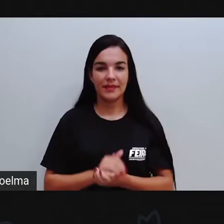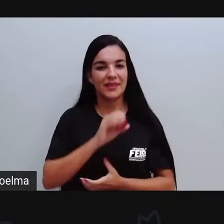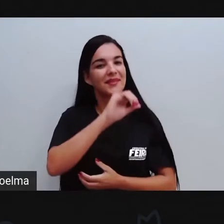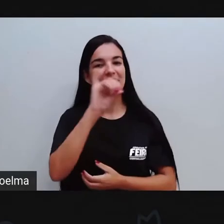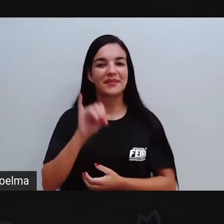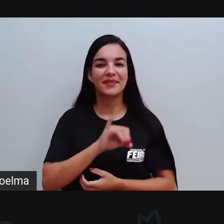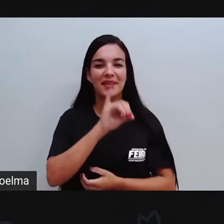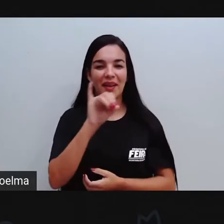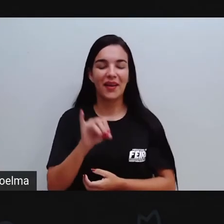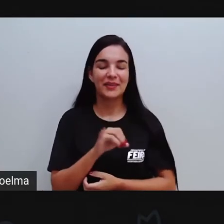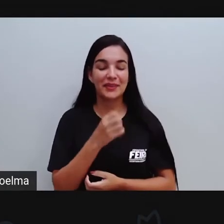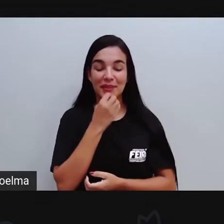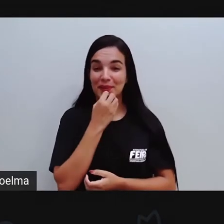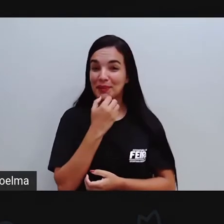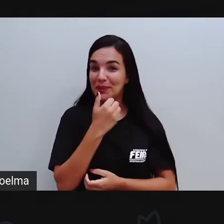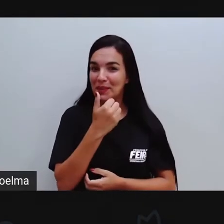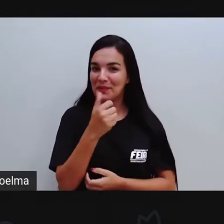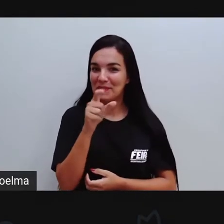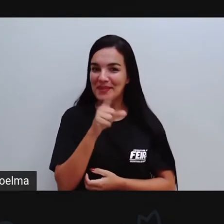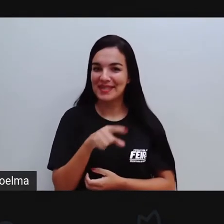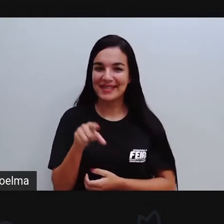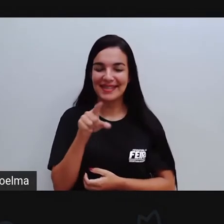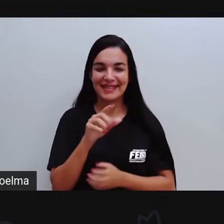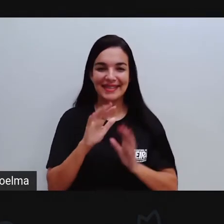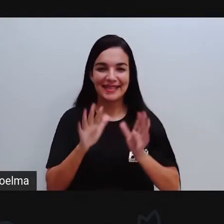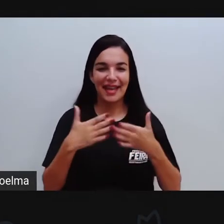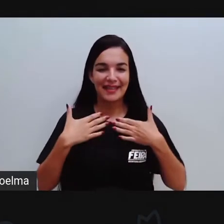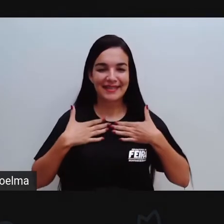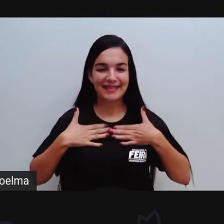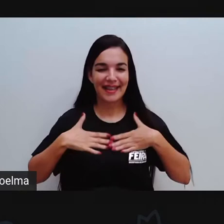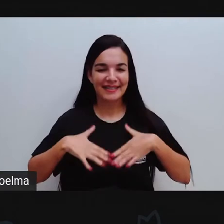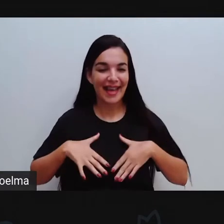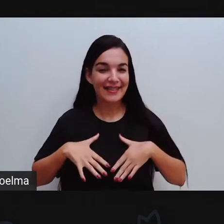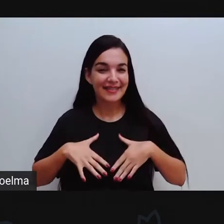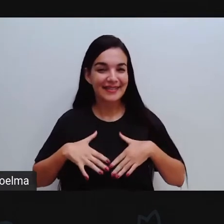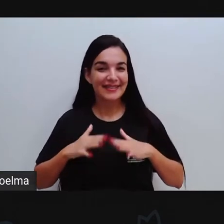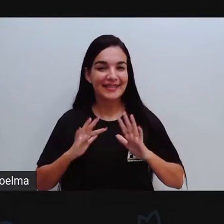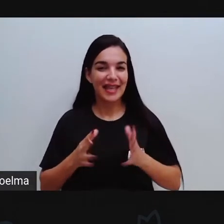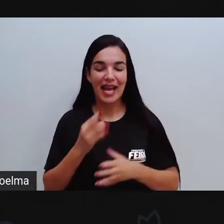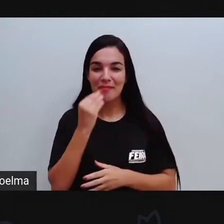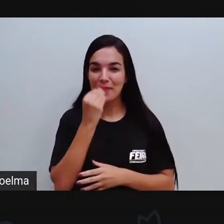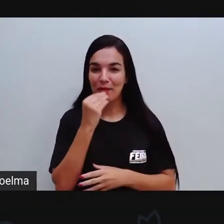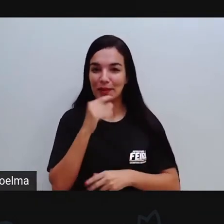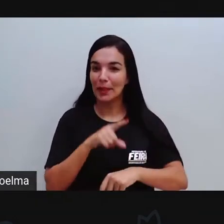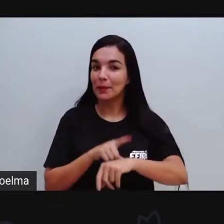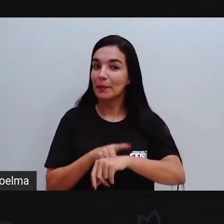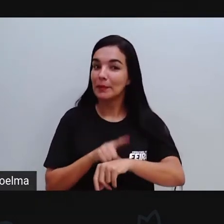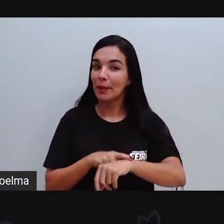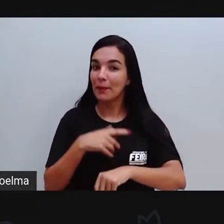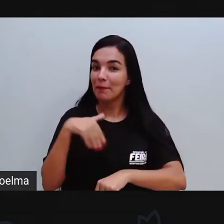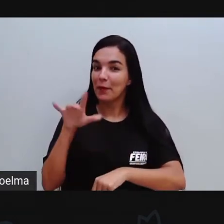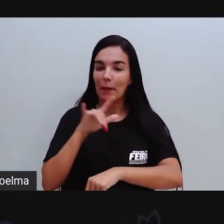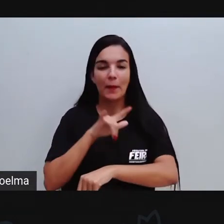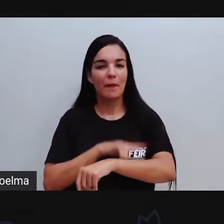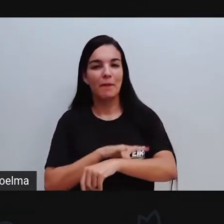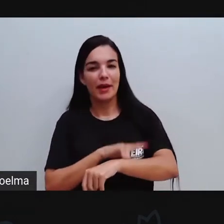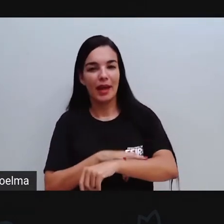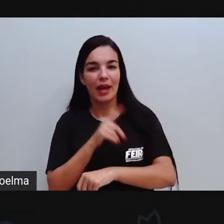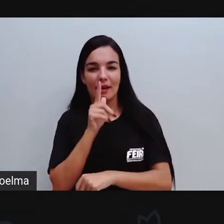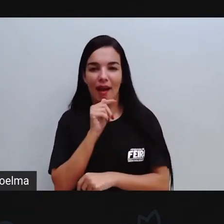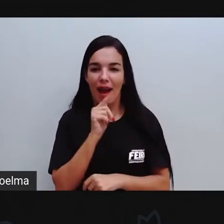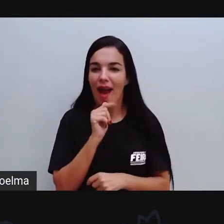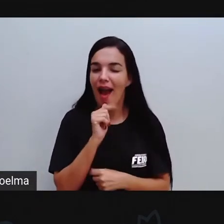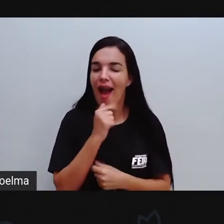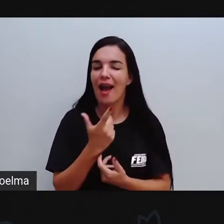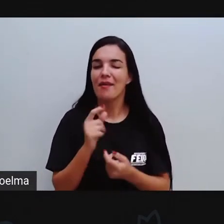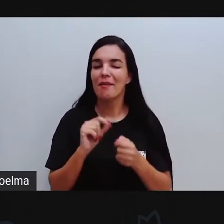Olá, meus amores! E aí, tudo bem com vocês? Descansados? Aproveitaram já o tempinho para ir ao banheiro, tomar uma